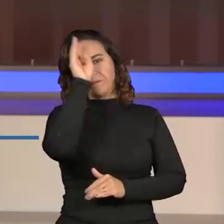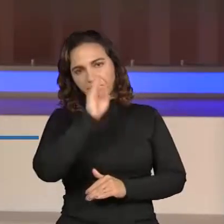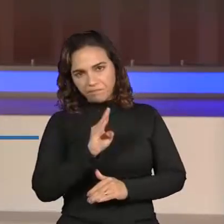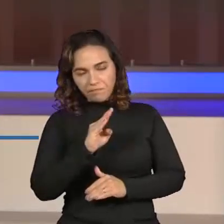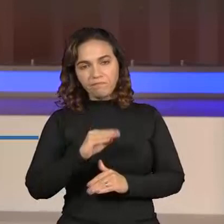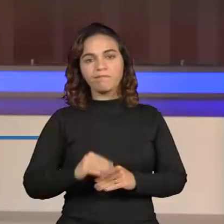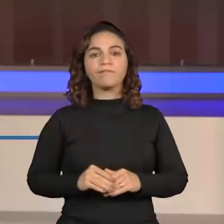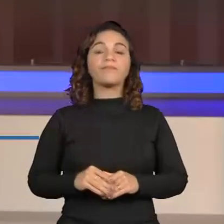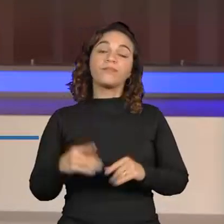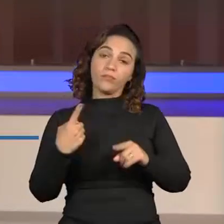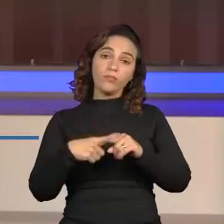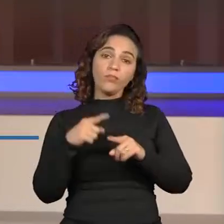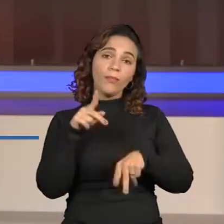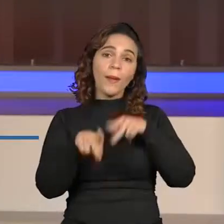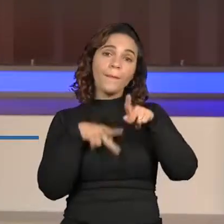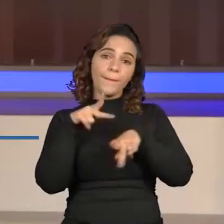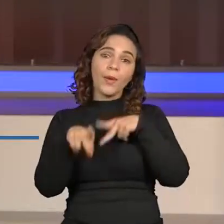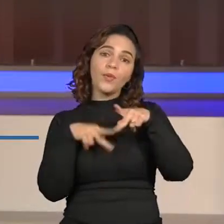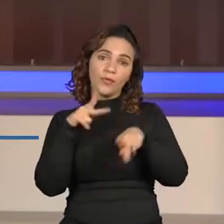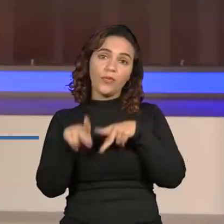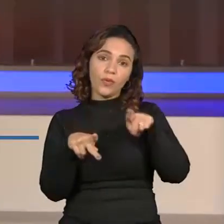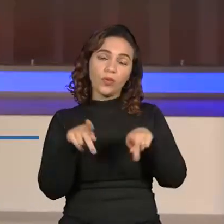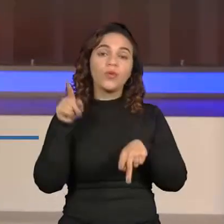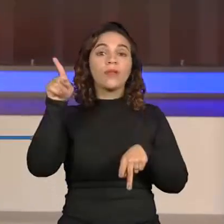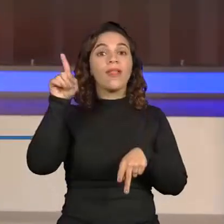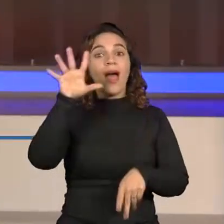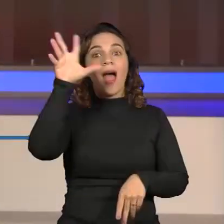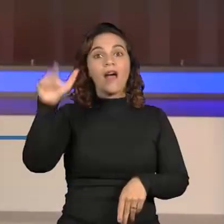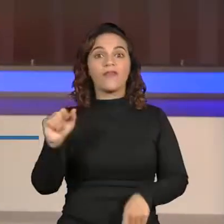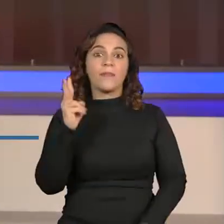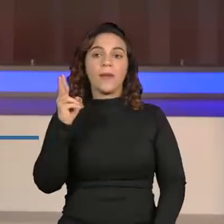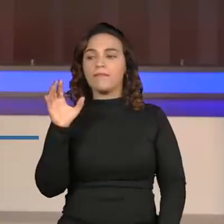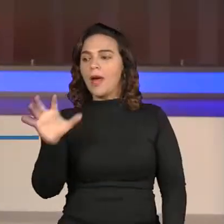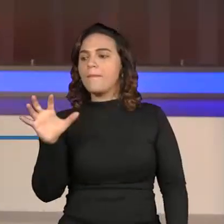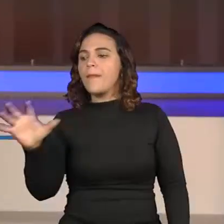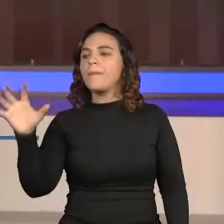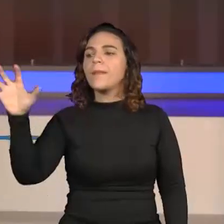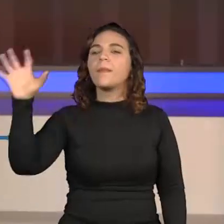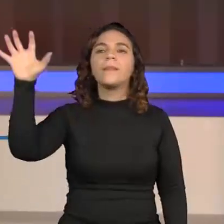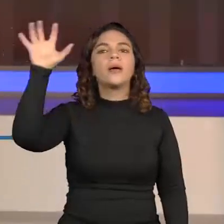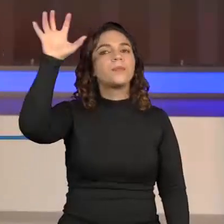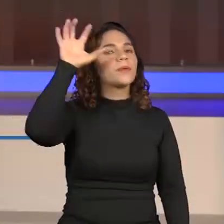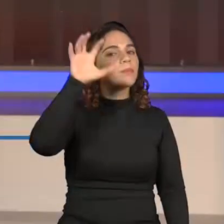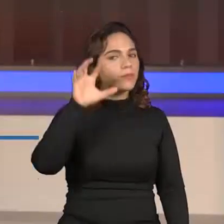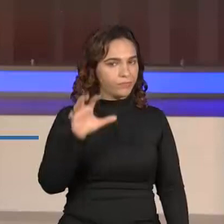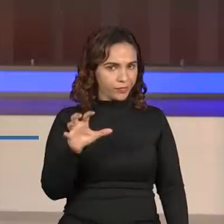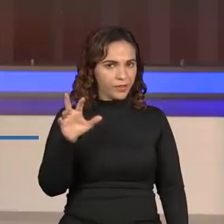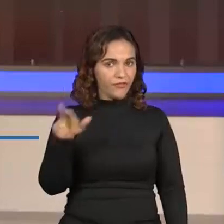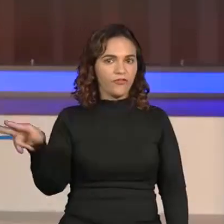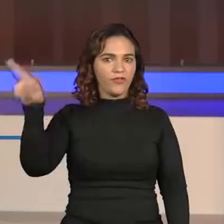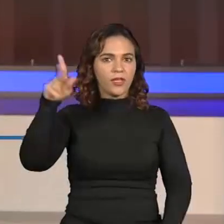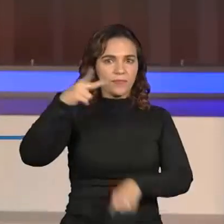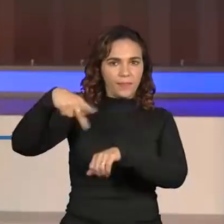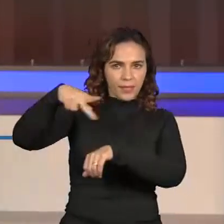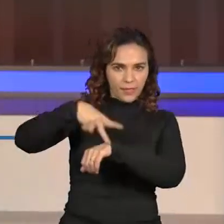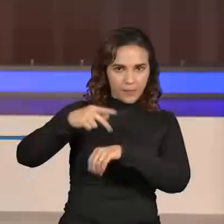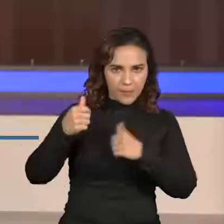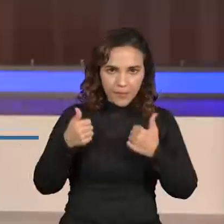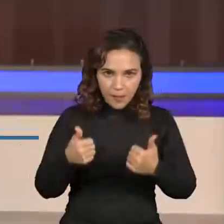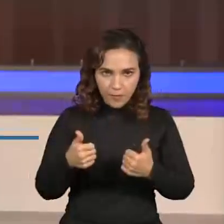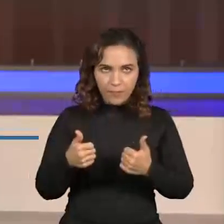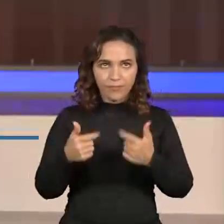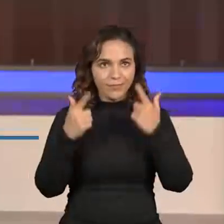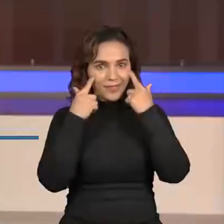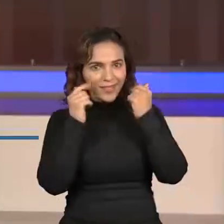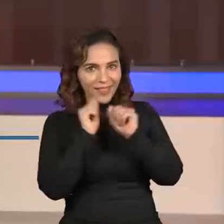a vários pontos dentro do continente africano, que são formados por inúmeros países, certo?